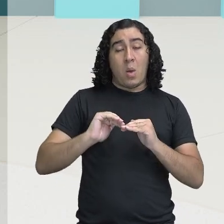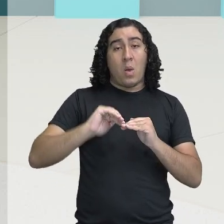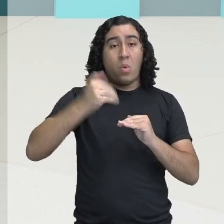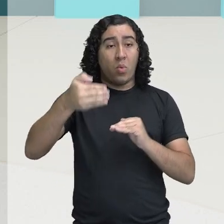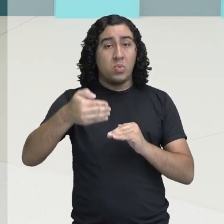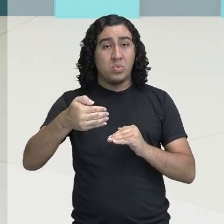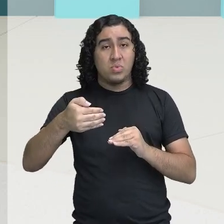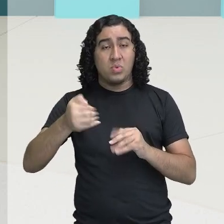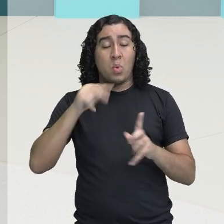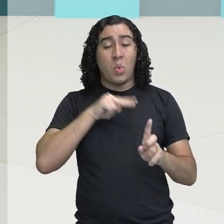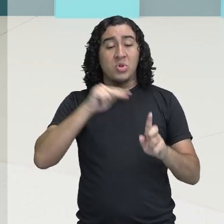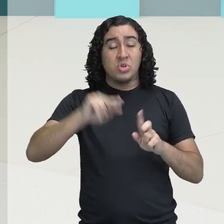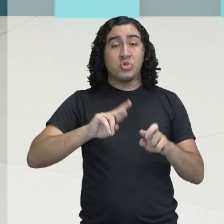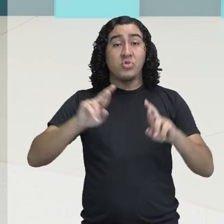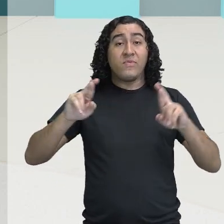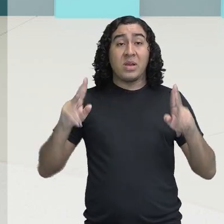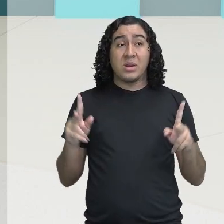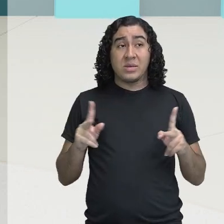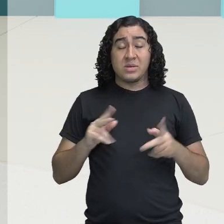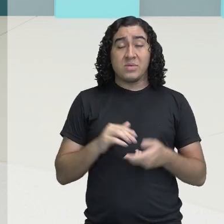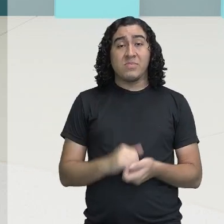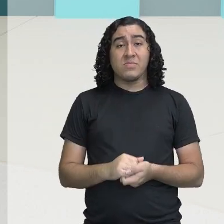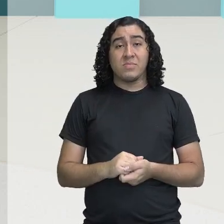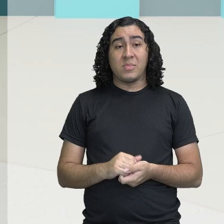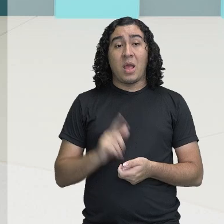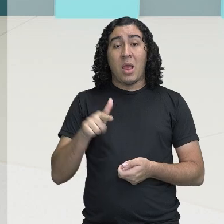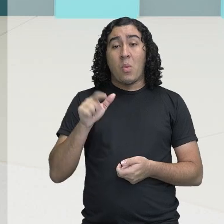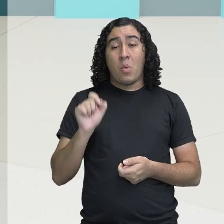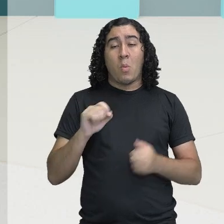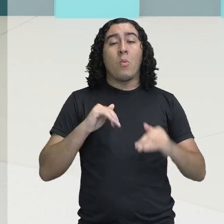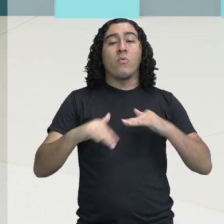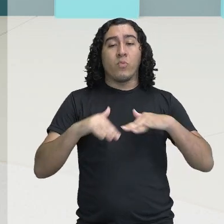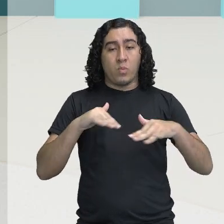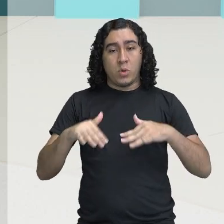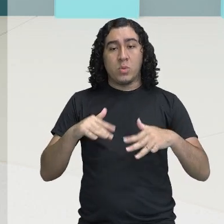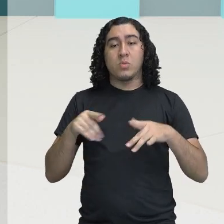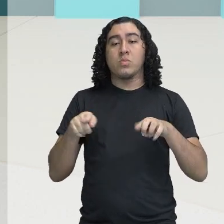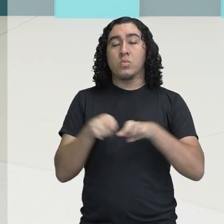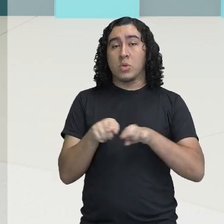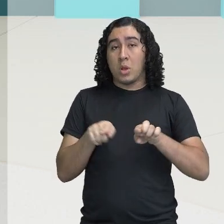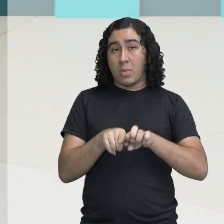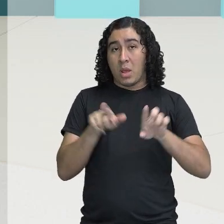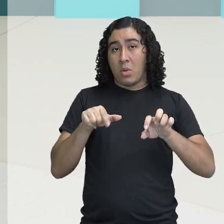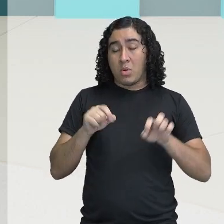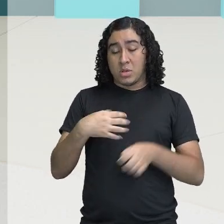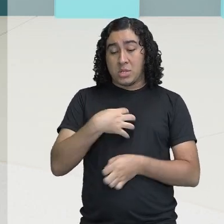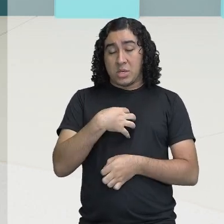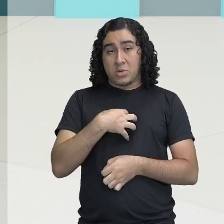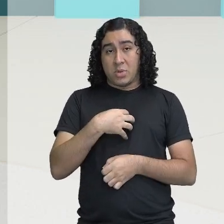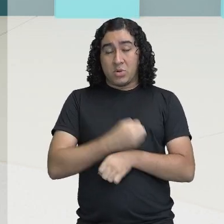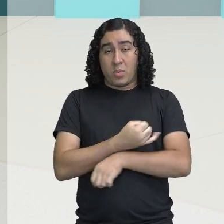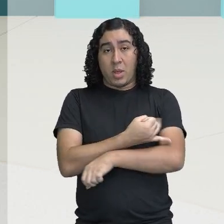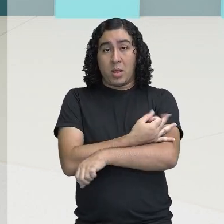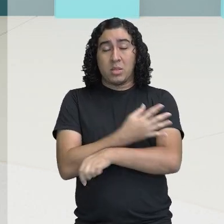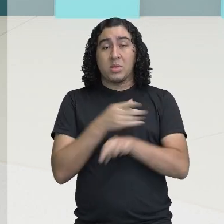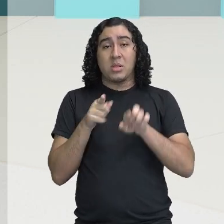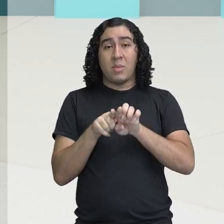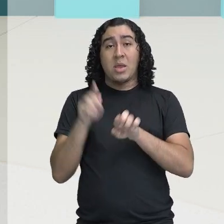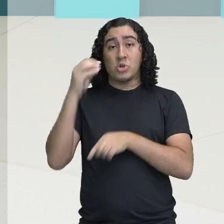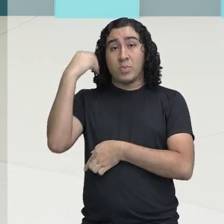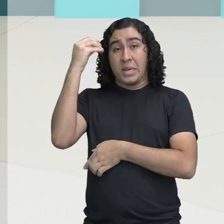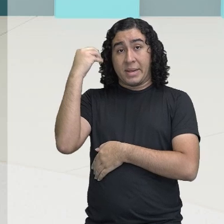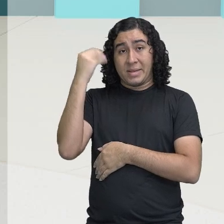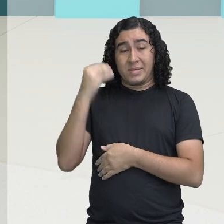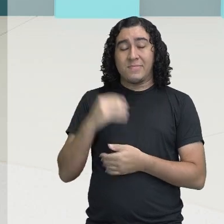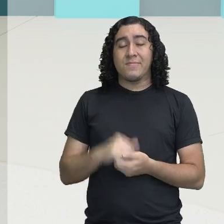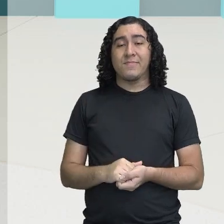que é visível. Ele é o movimento, ele é sentido, ele é